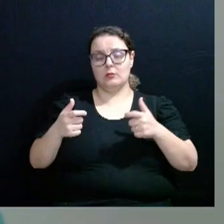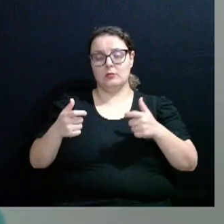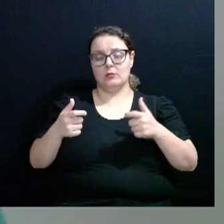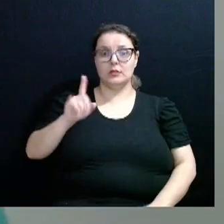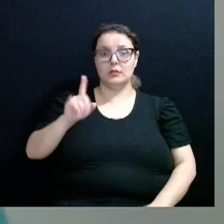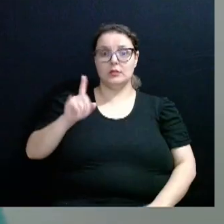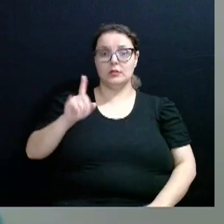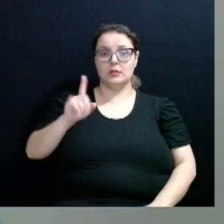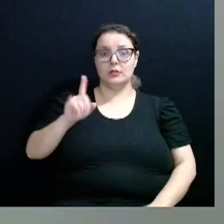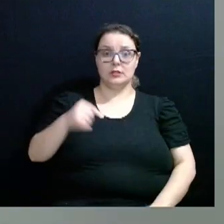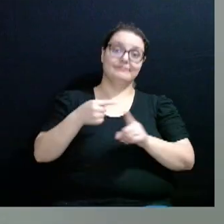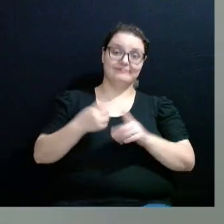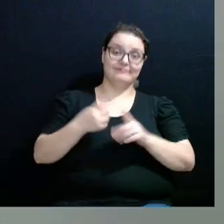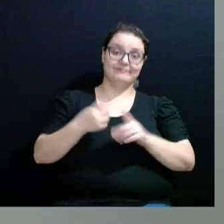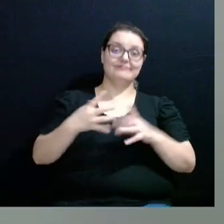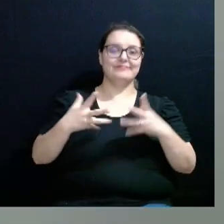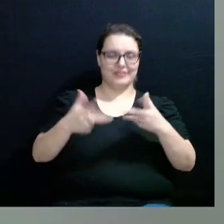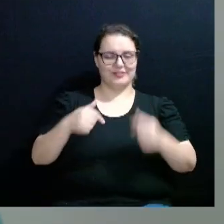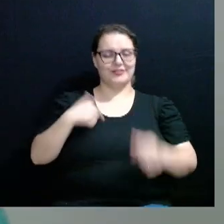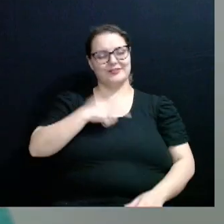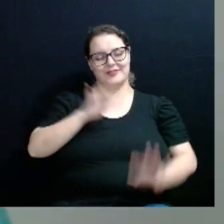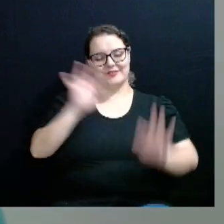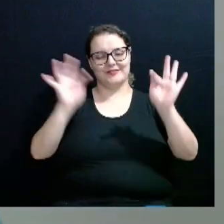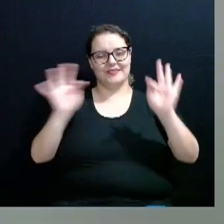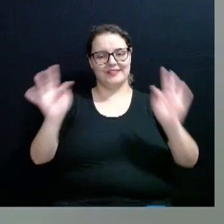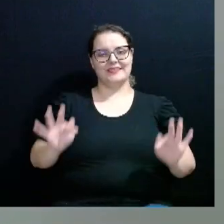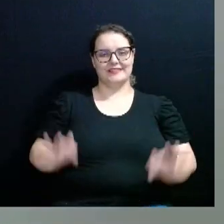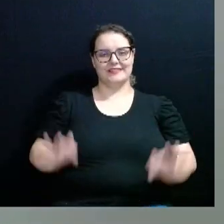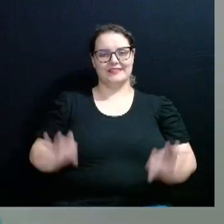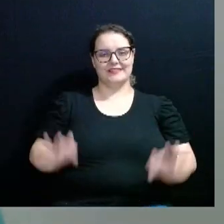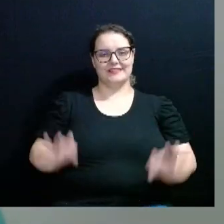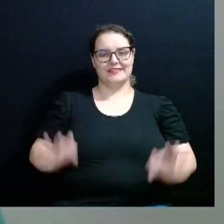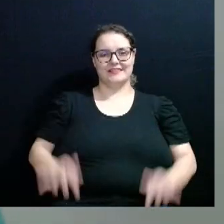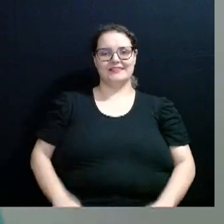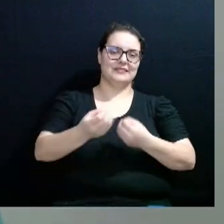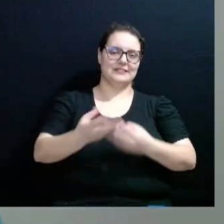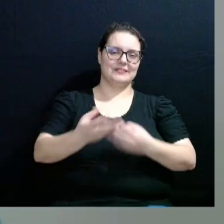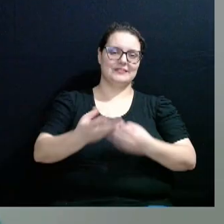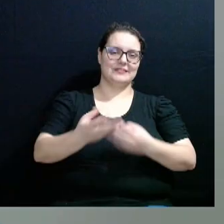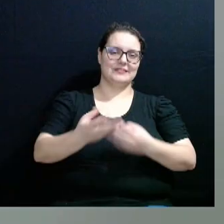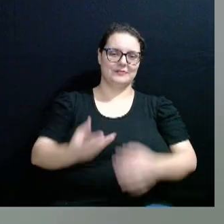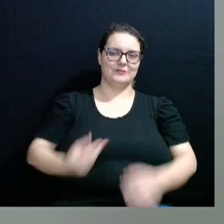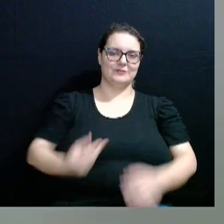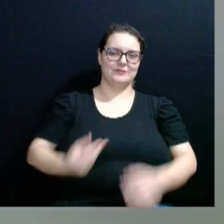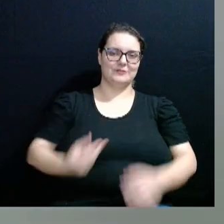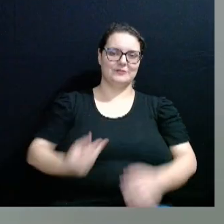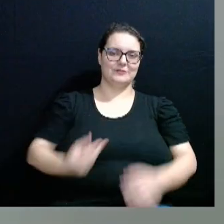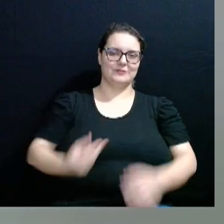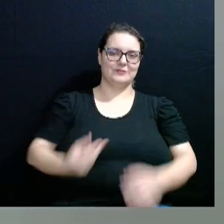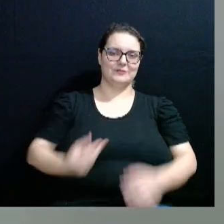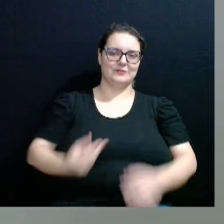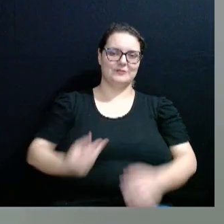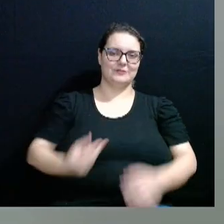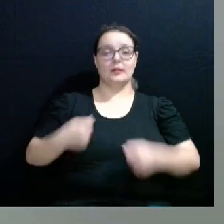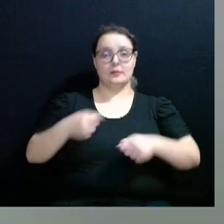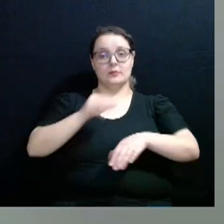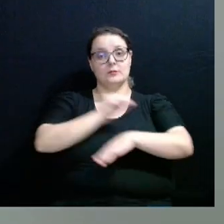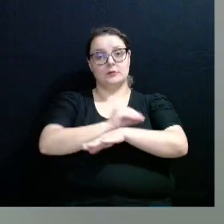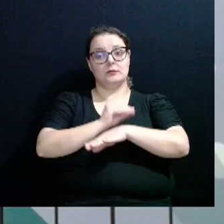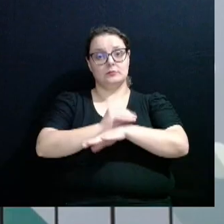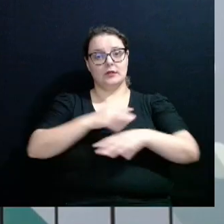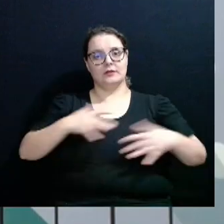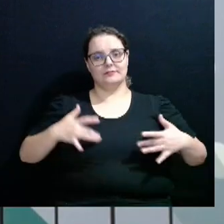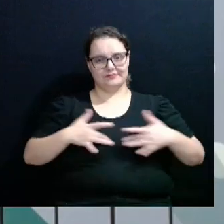né? Todos nós ficamos felizes com esses dados e não podemos deixar de cuidar da saúde mamária. Excelente,